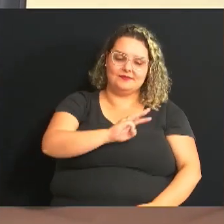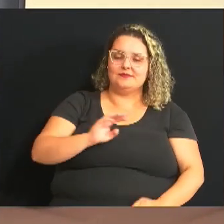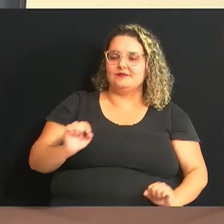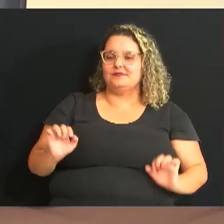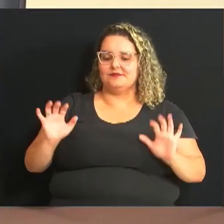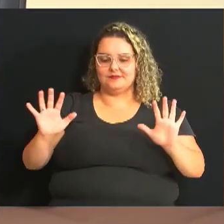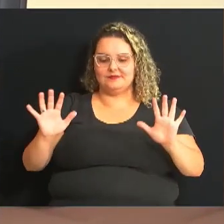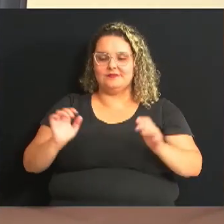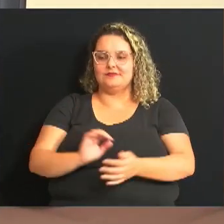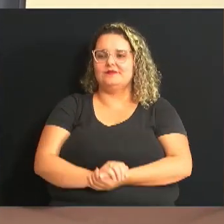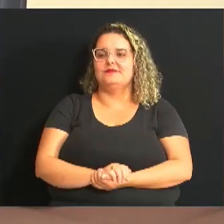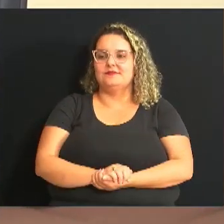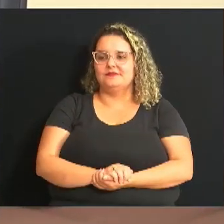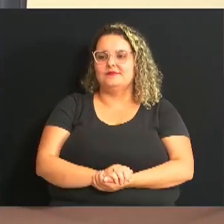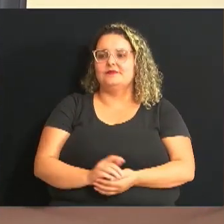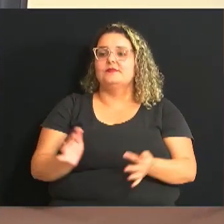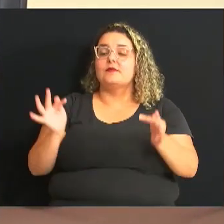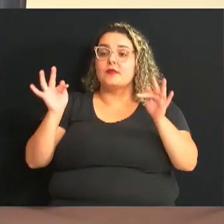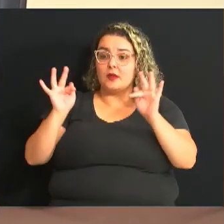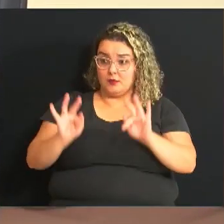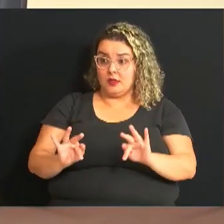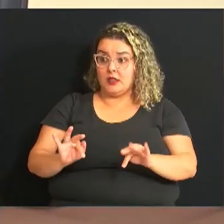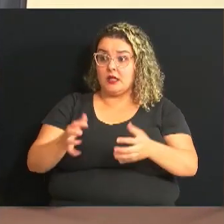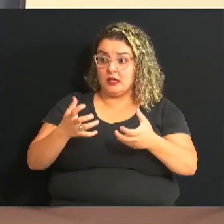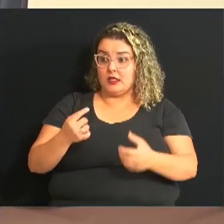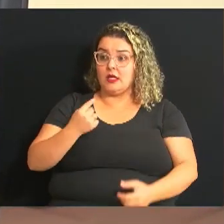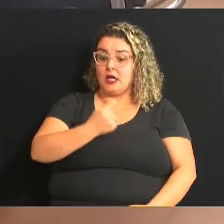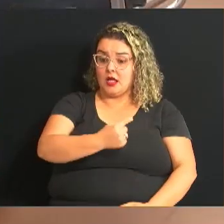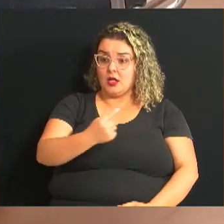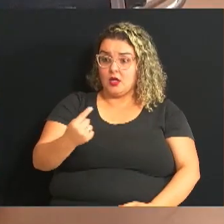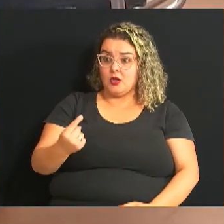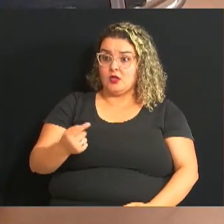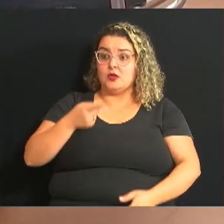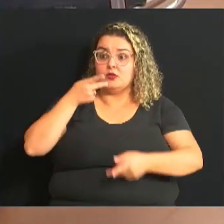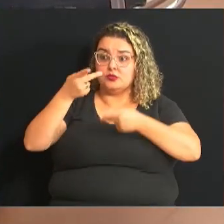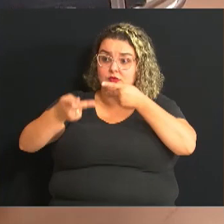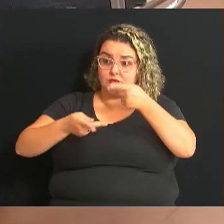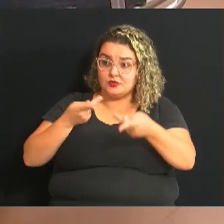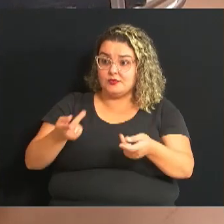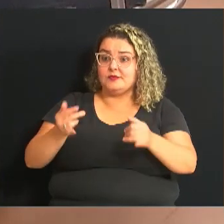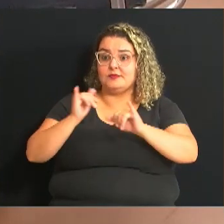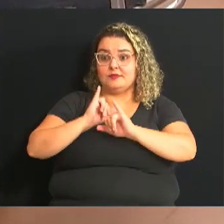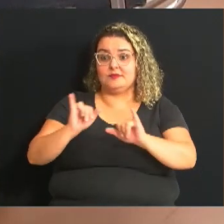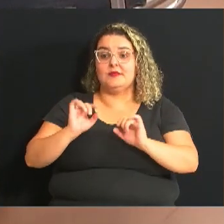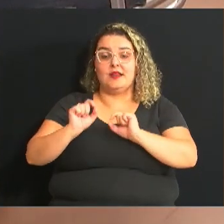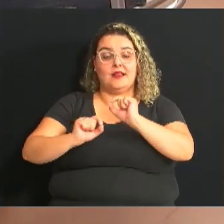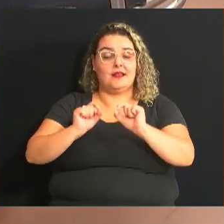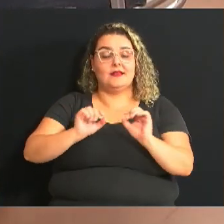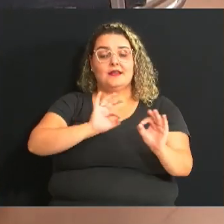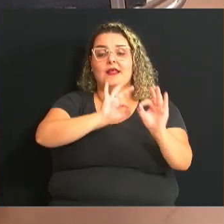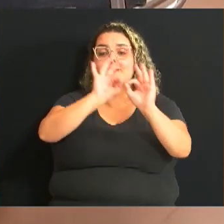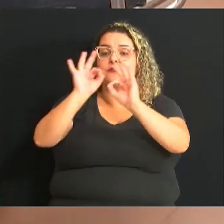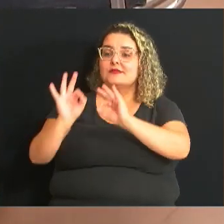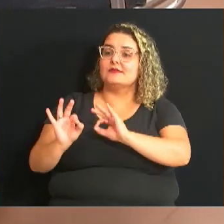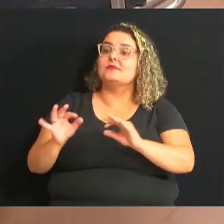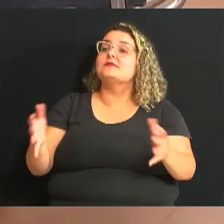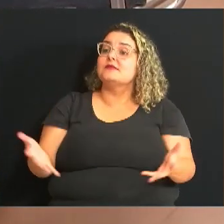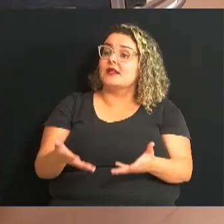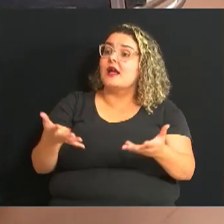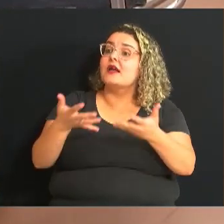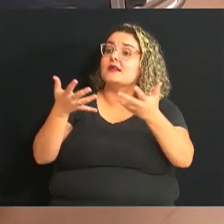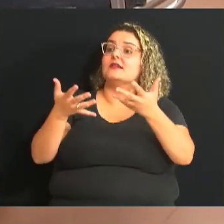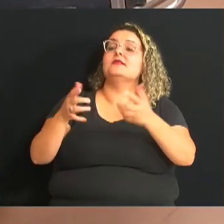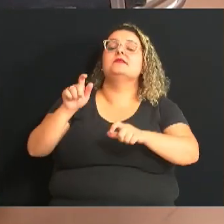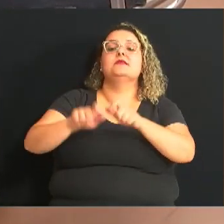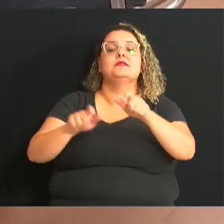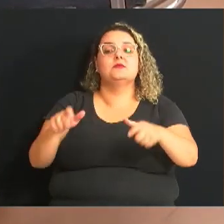fmpic.campinas.sp.gov.br. Para finalizar, gostaria que cada um de vocês deixasse aí um recado para quem está nos assistindo, para incentivar essas